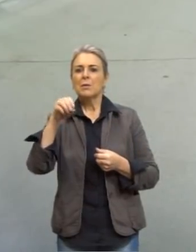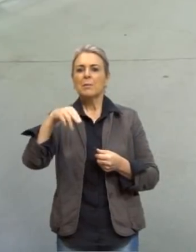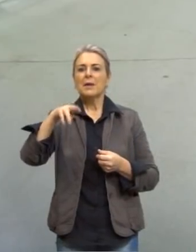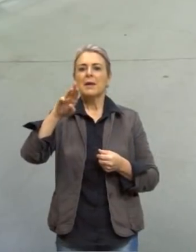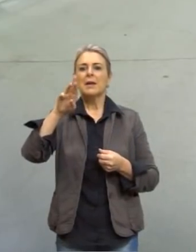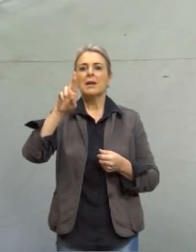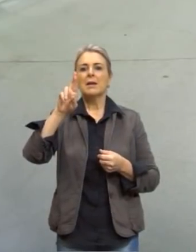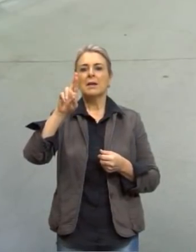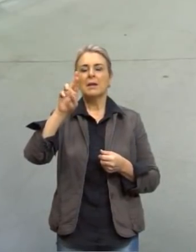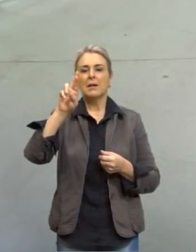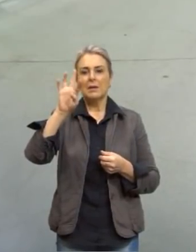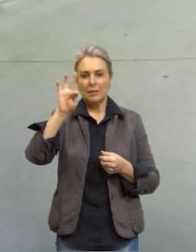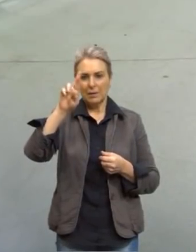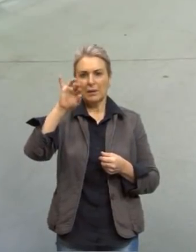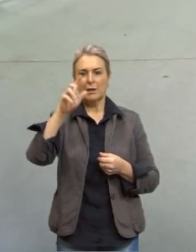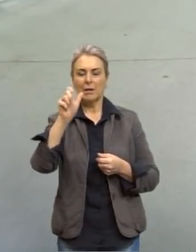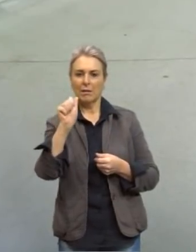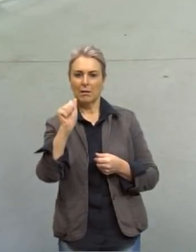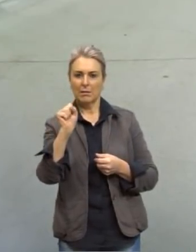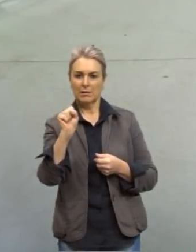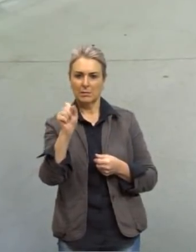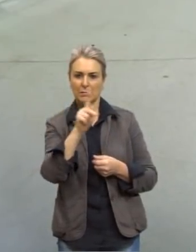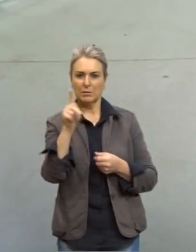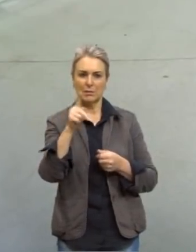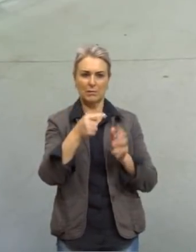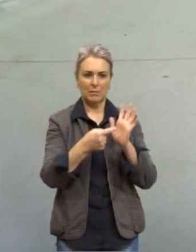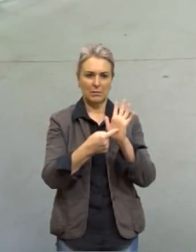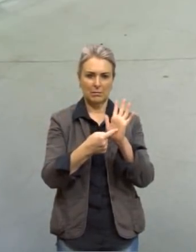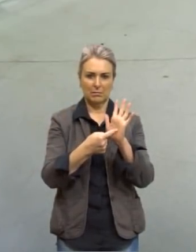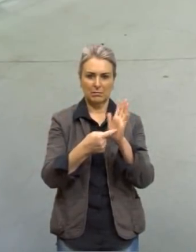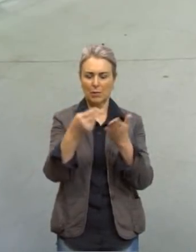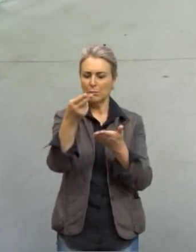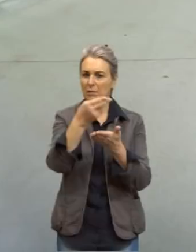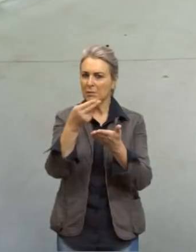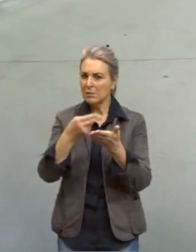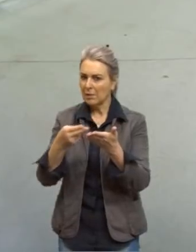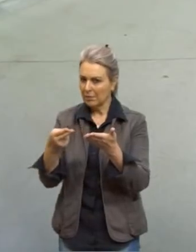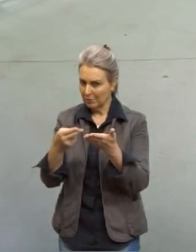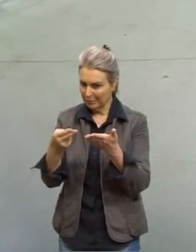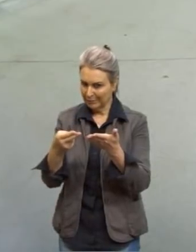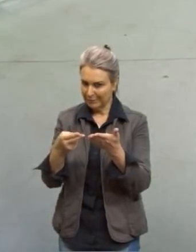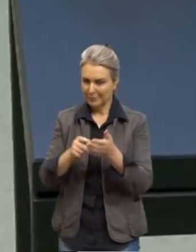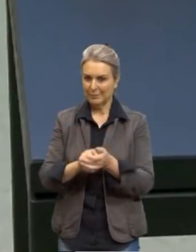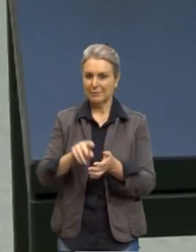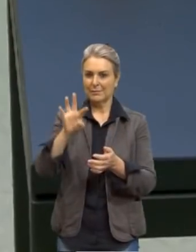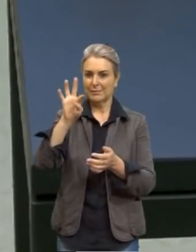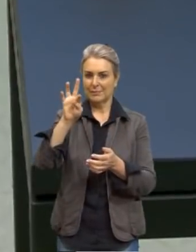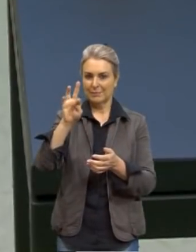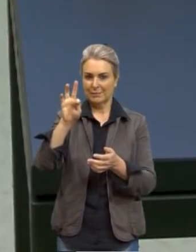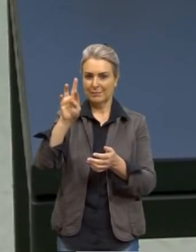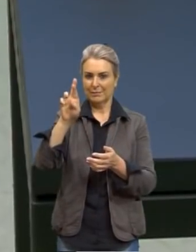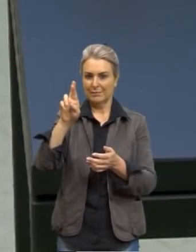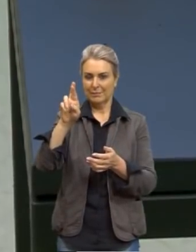trabalhar eu vou olhar aqui que tem todas que tem ali no quadro nós temos aqui ó e tetraédrica